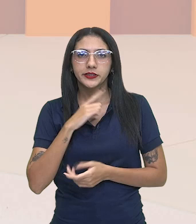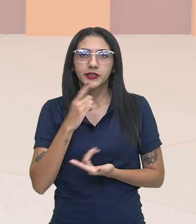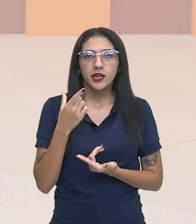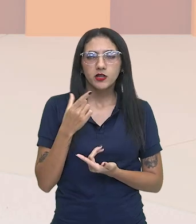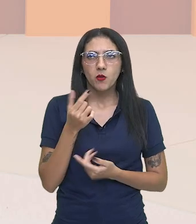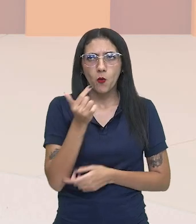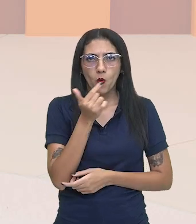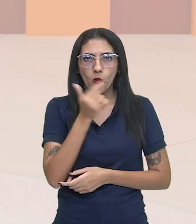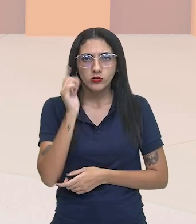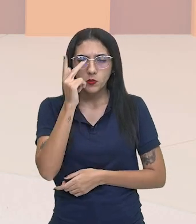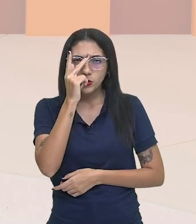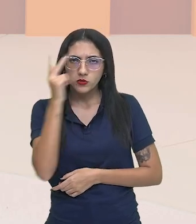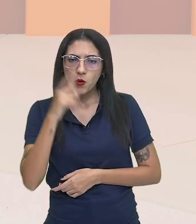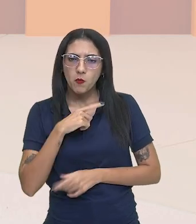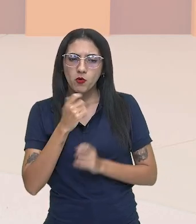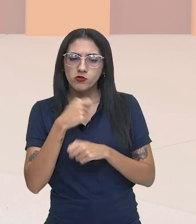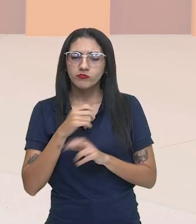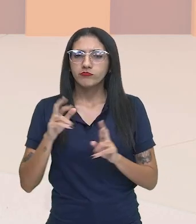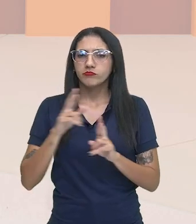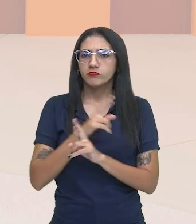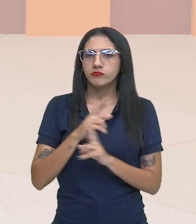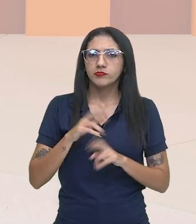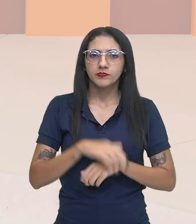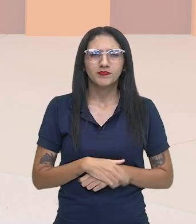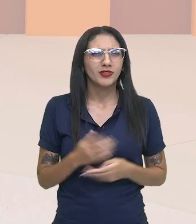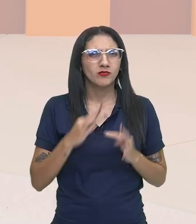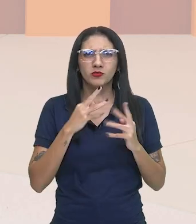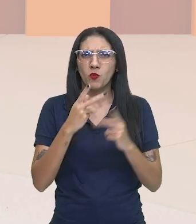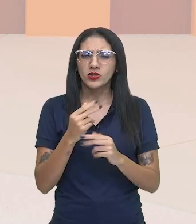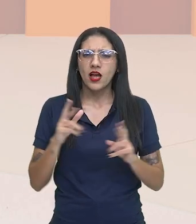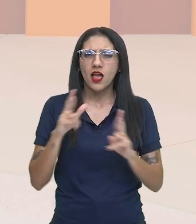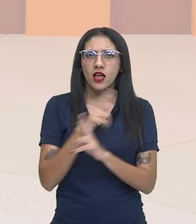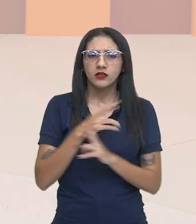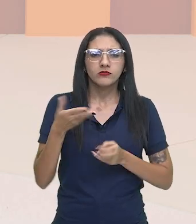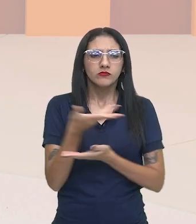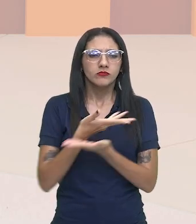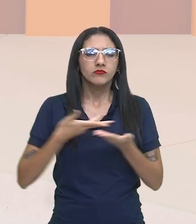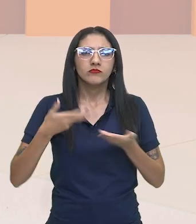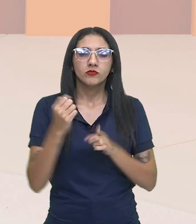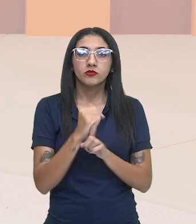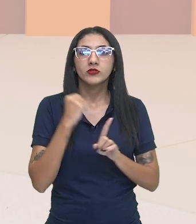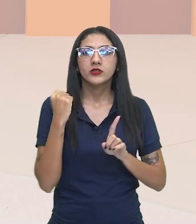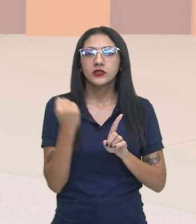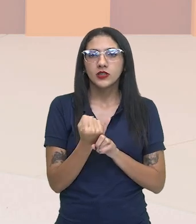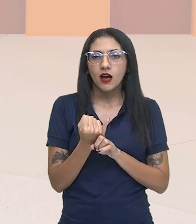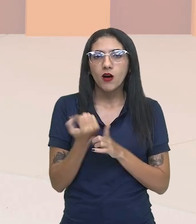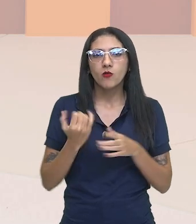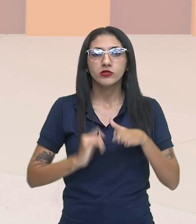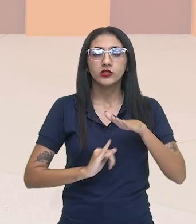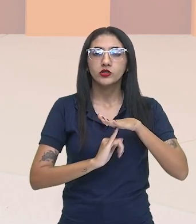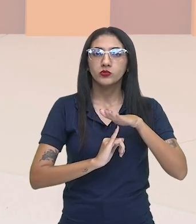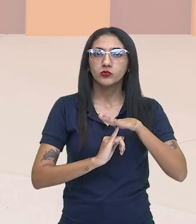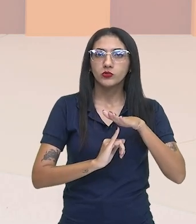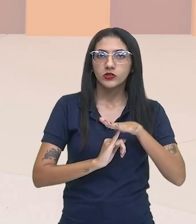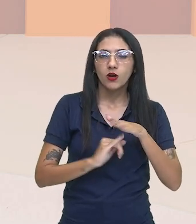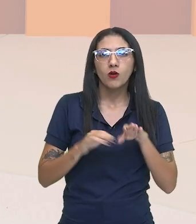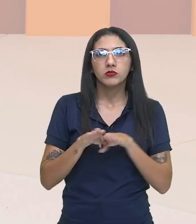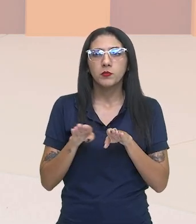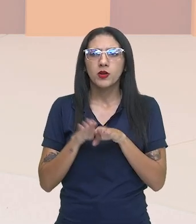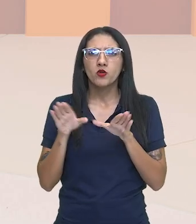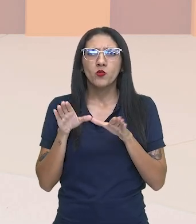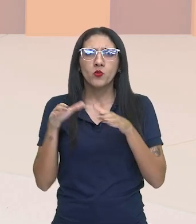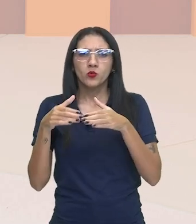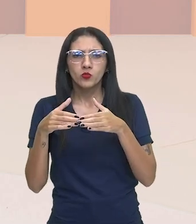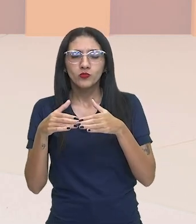alheia. Então, todas as relações sociais estabelecidas entre indivíduos, instituições e